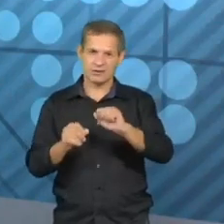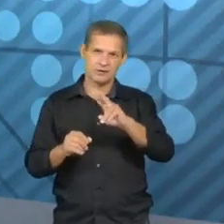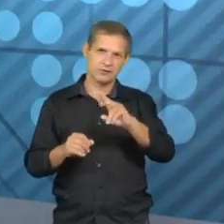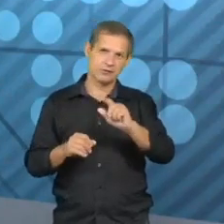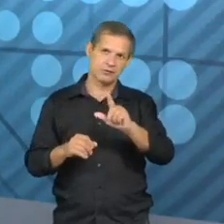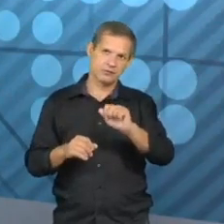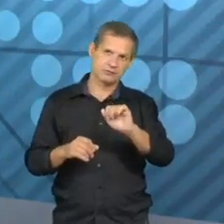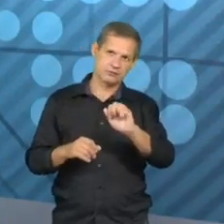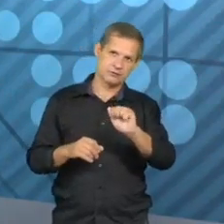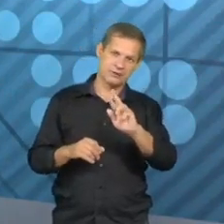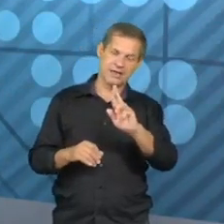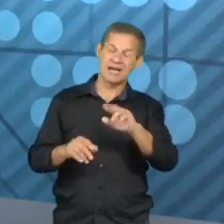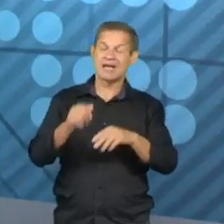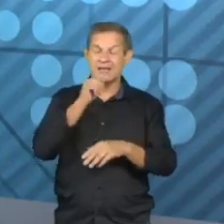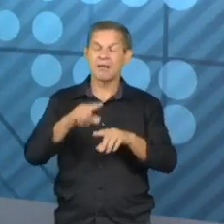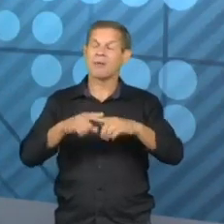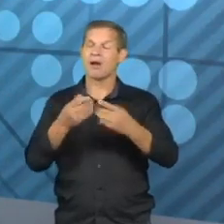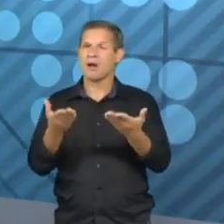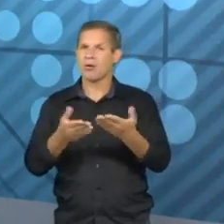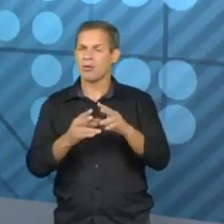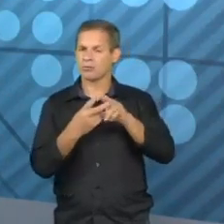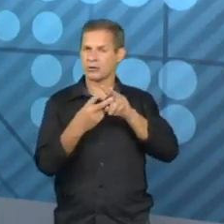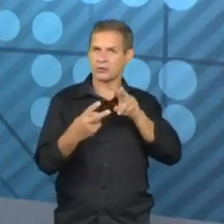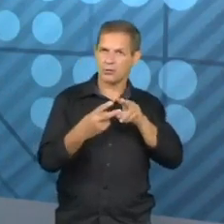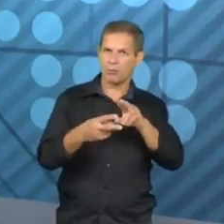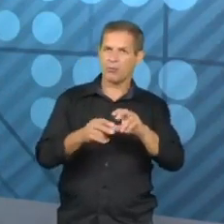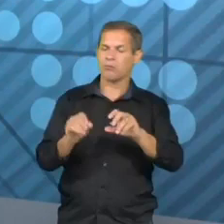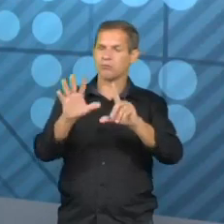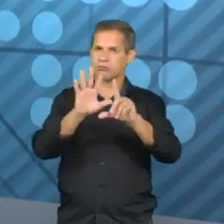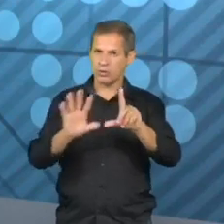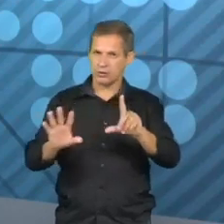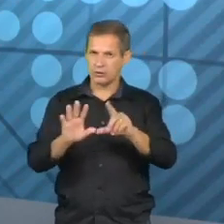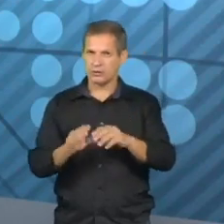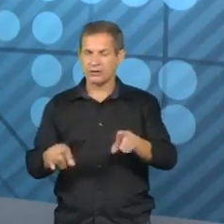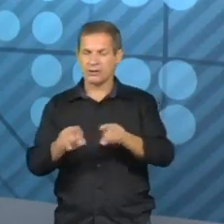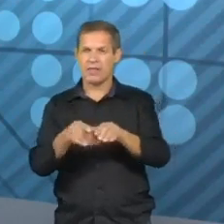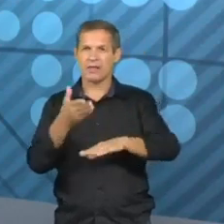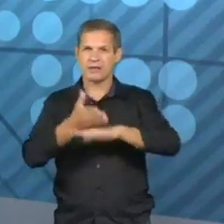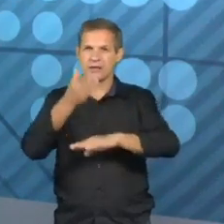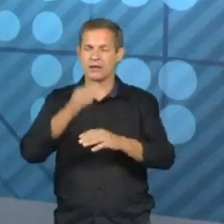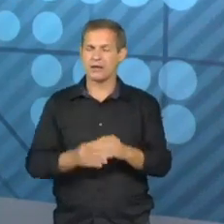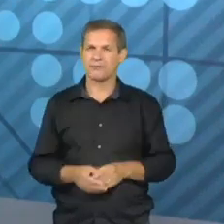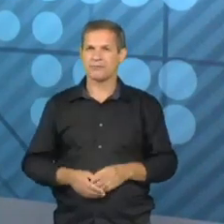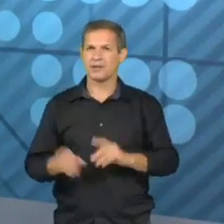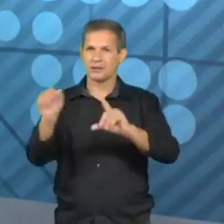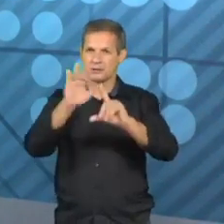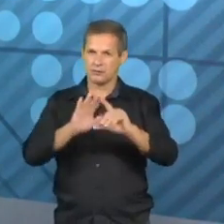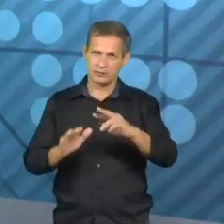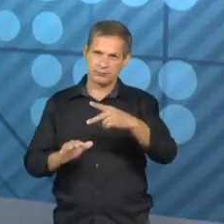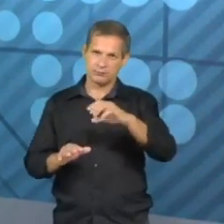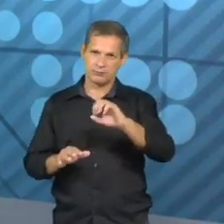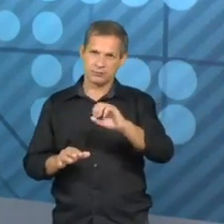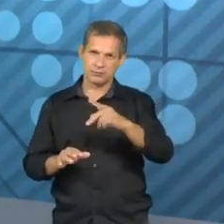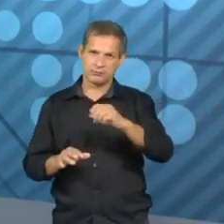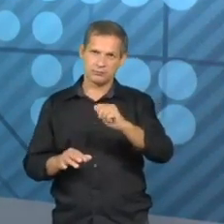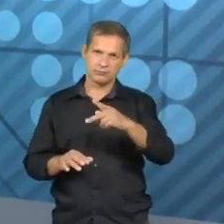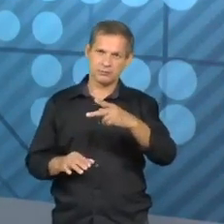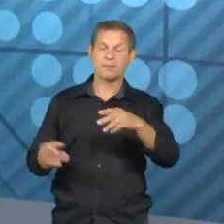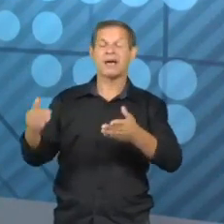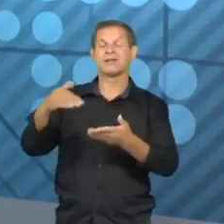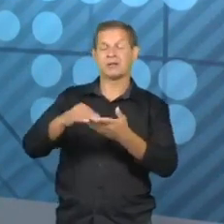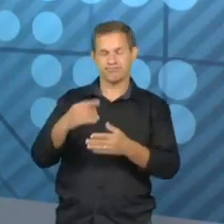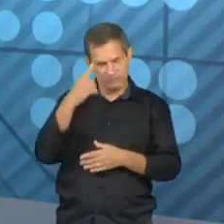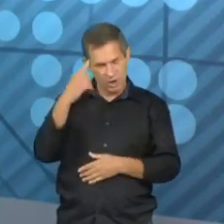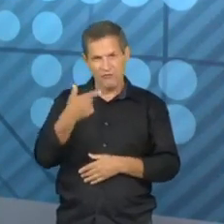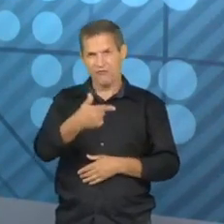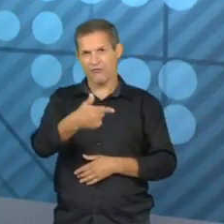avaliar ainda, vai lá no seu portal, tem um pop-up, clica nesse pop-up, ele vai até o dia